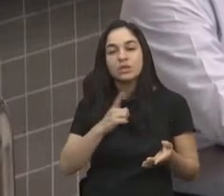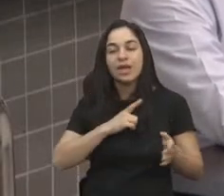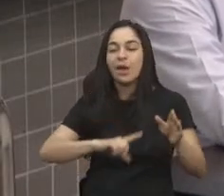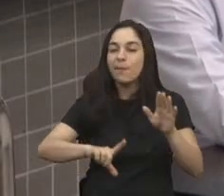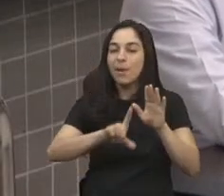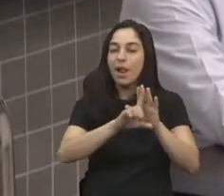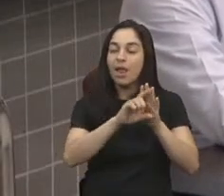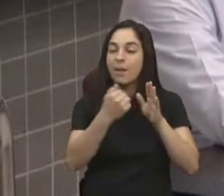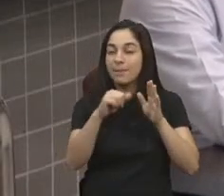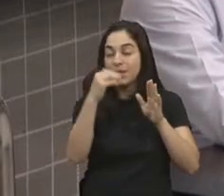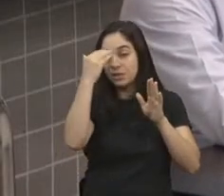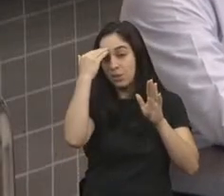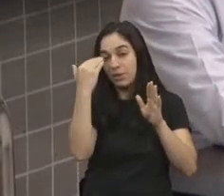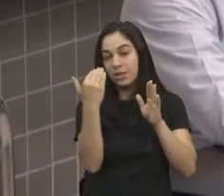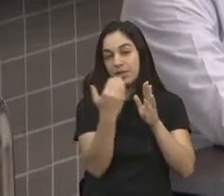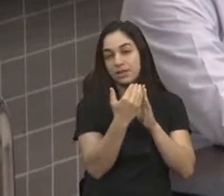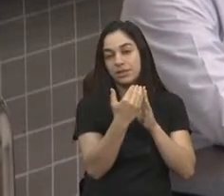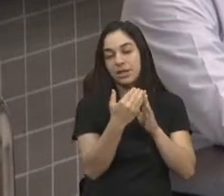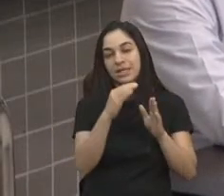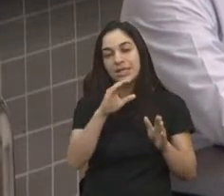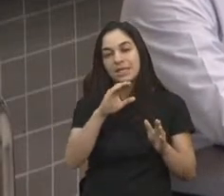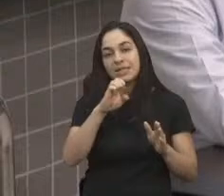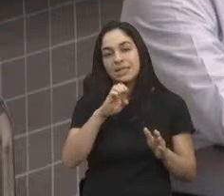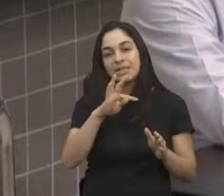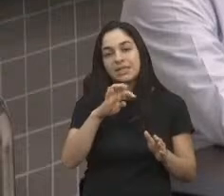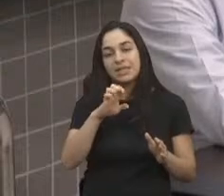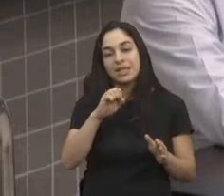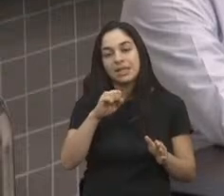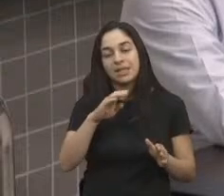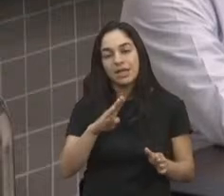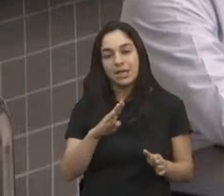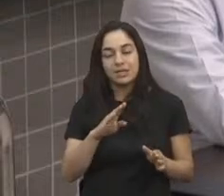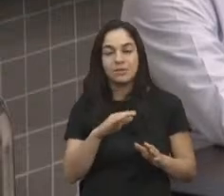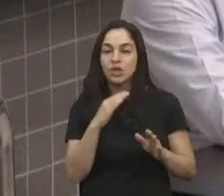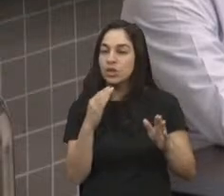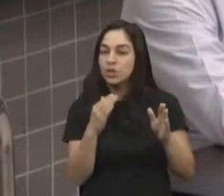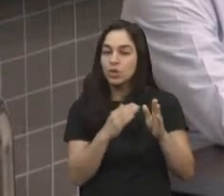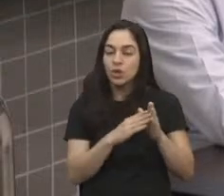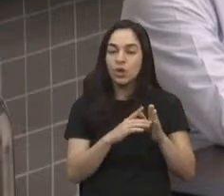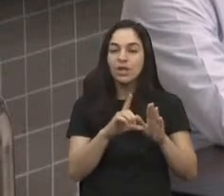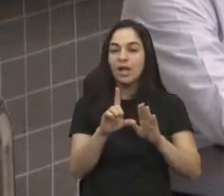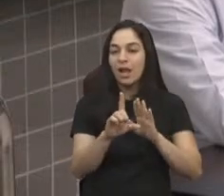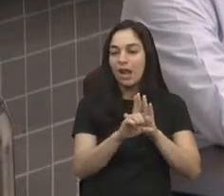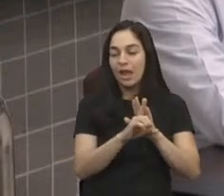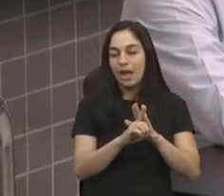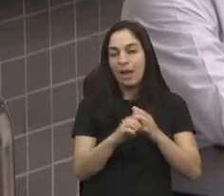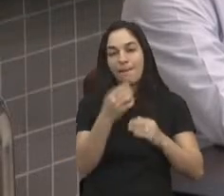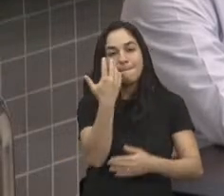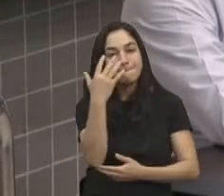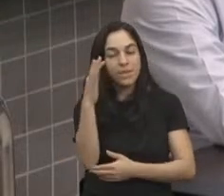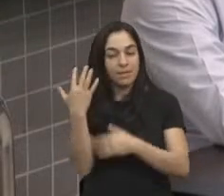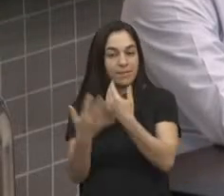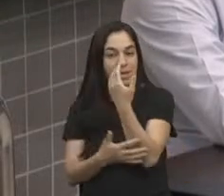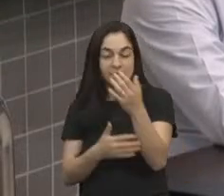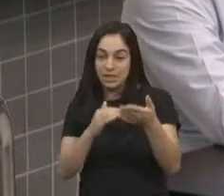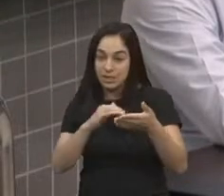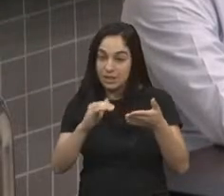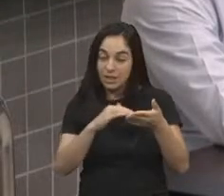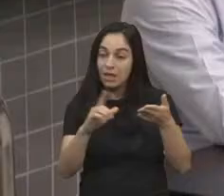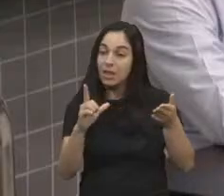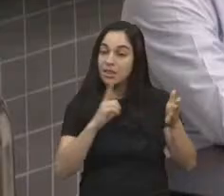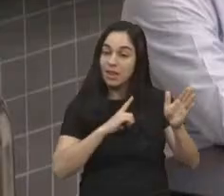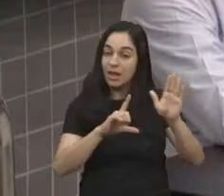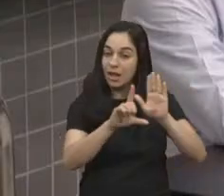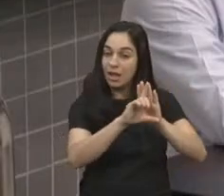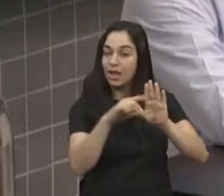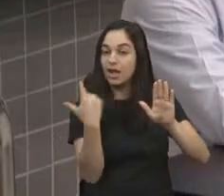ser seguida, né? A CETESB, ela direciona toda a legislação, o meio ambiente, então a gente tem que seguir uma legislação. A